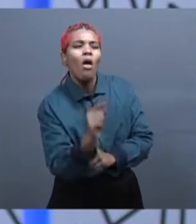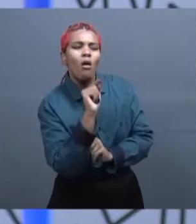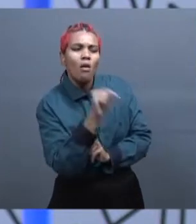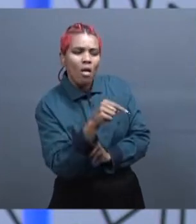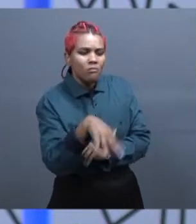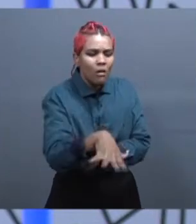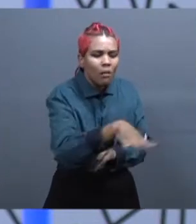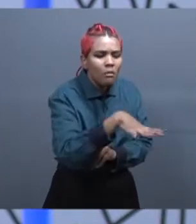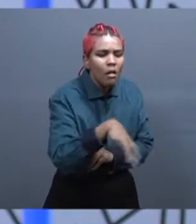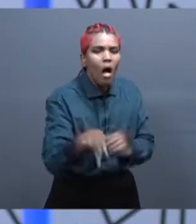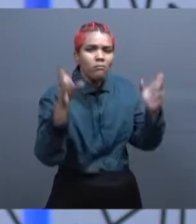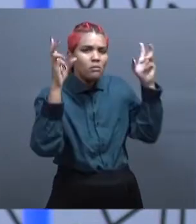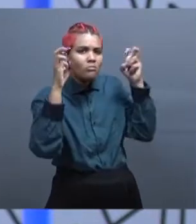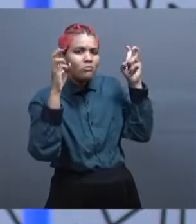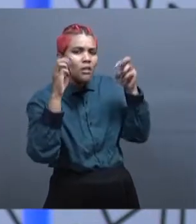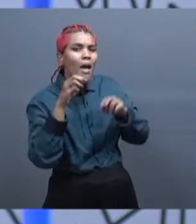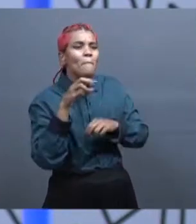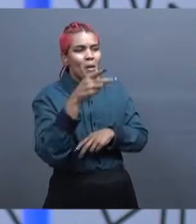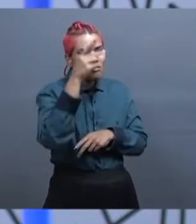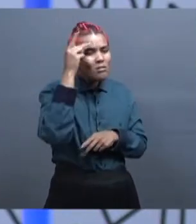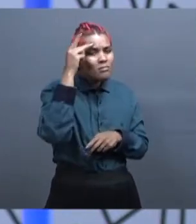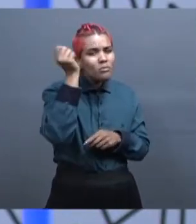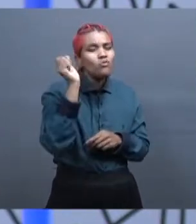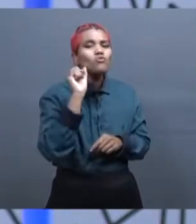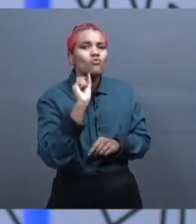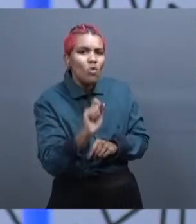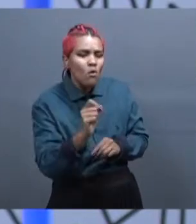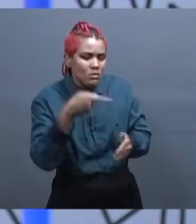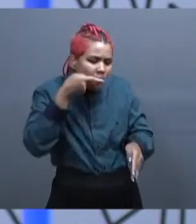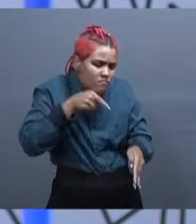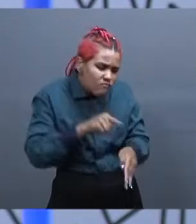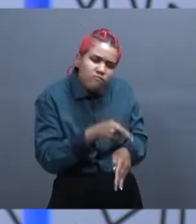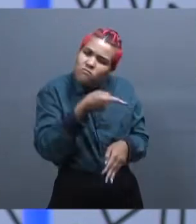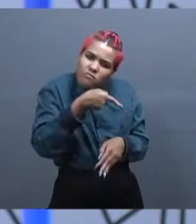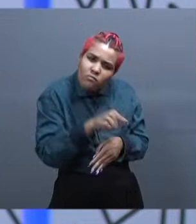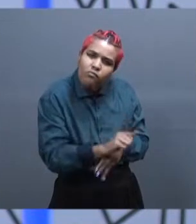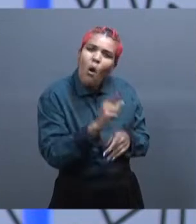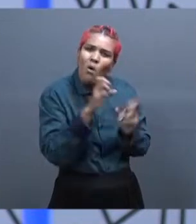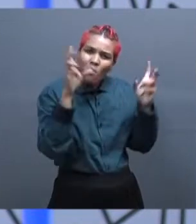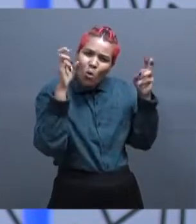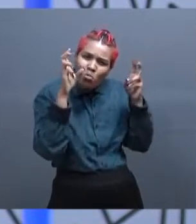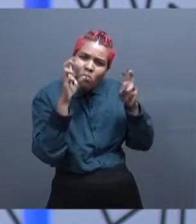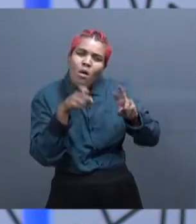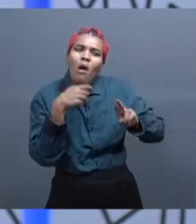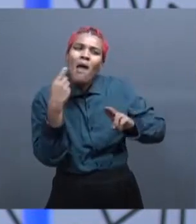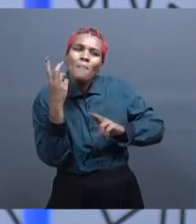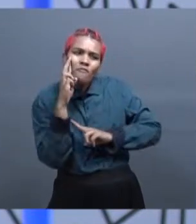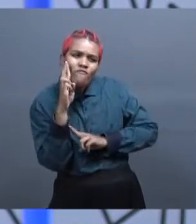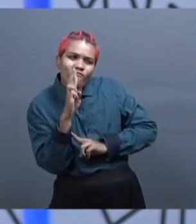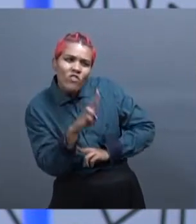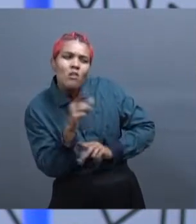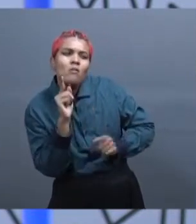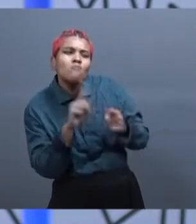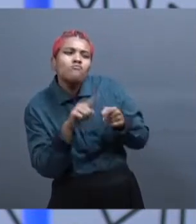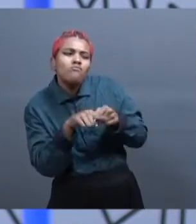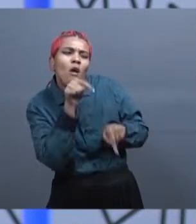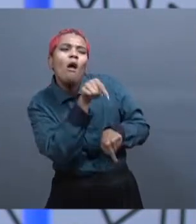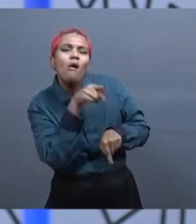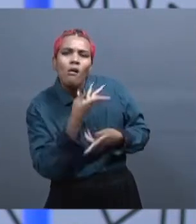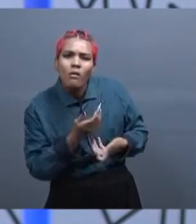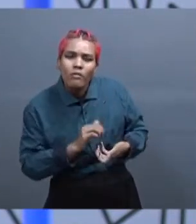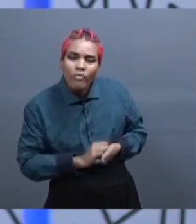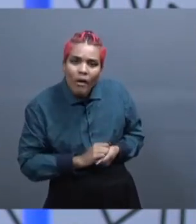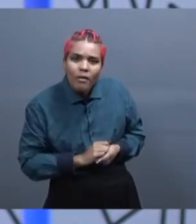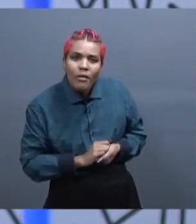assunto essas pessoas começam a aprofundar os motivos que podem que podem levá lo a fazer isso e de